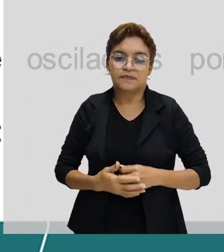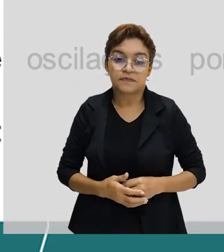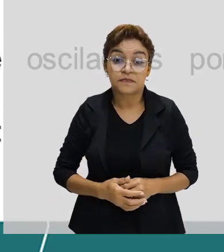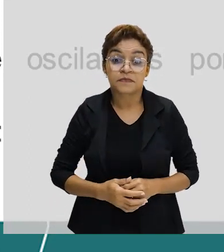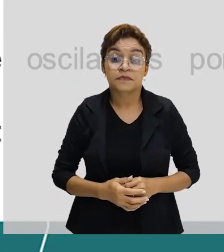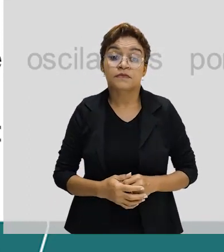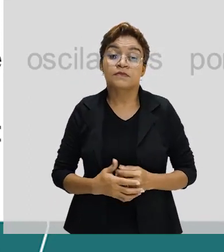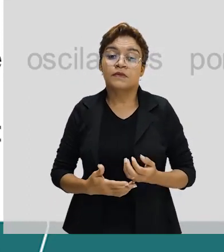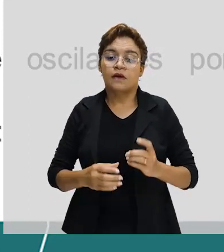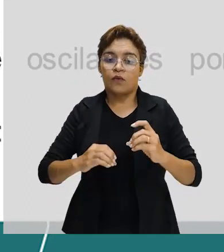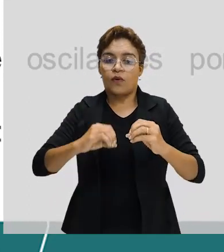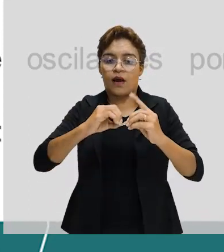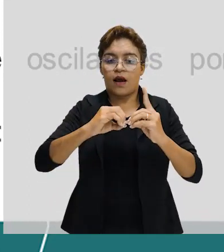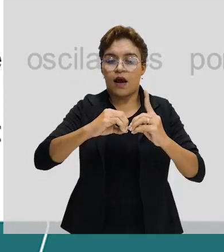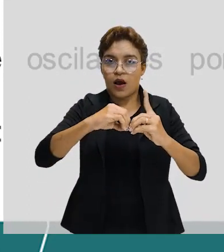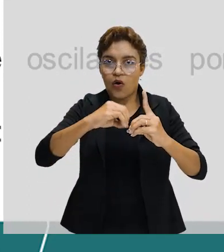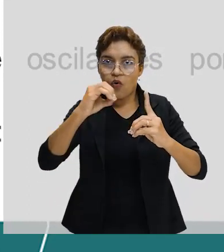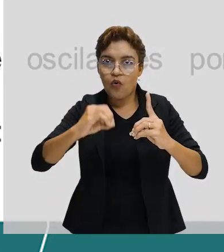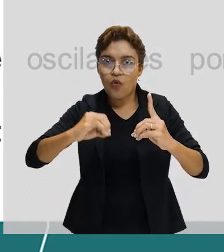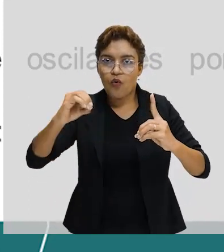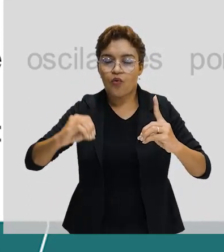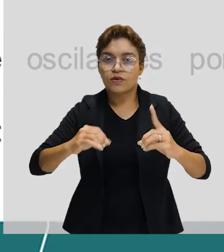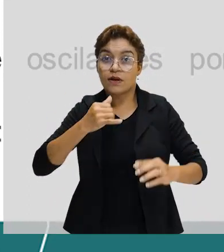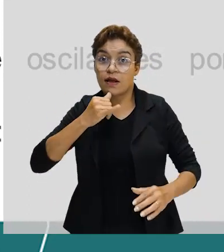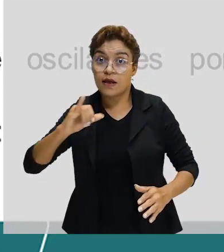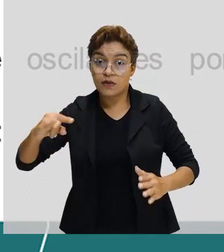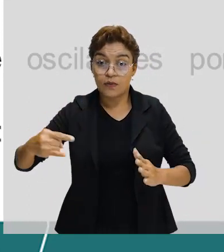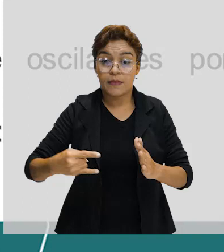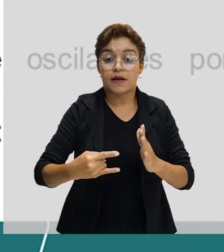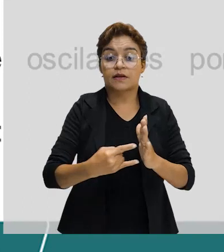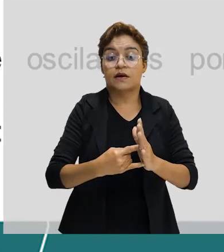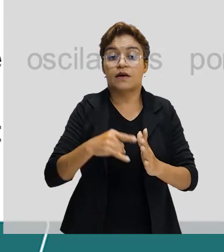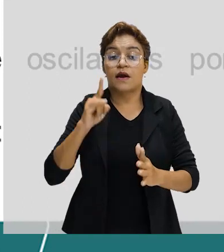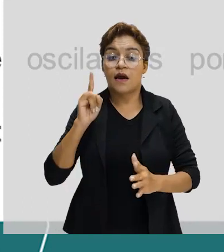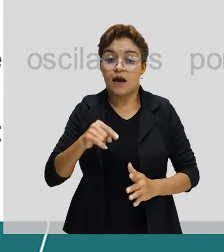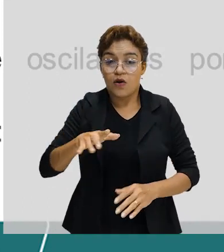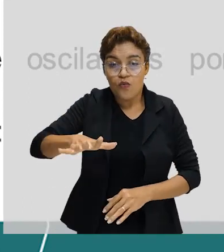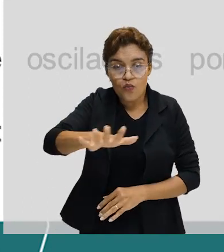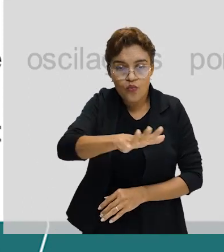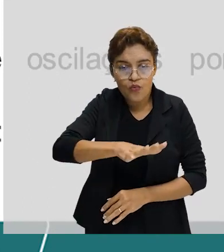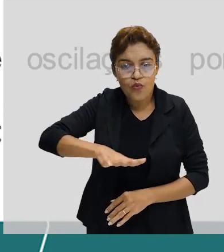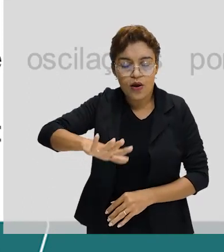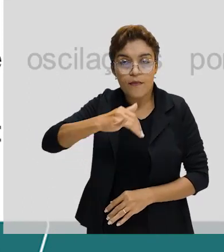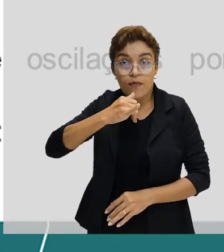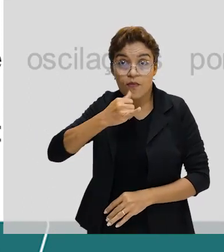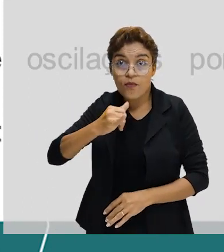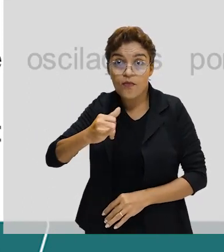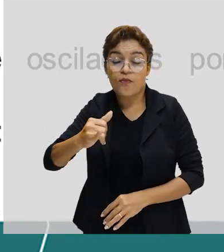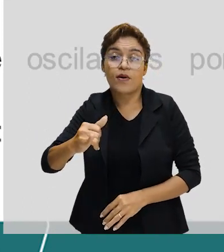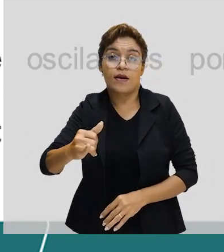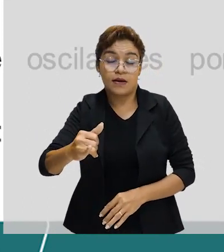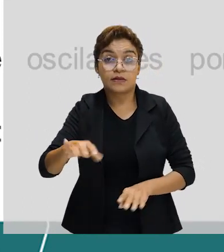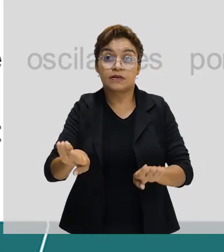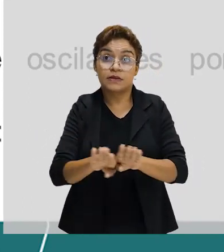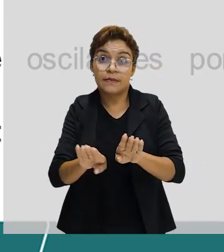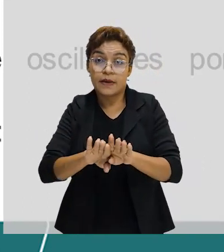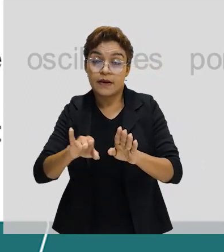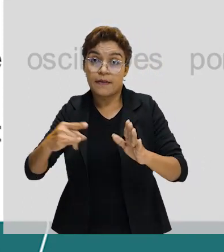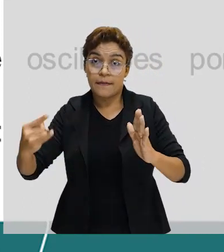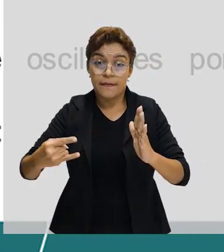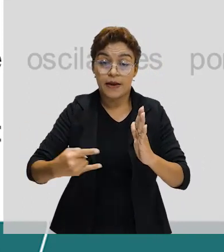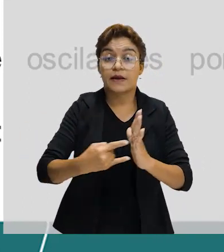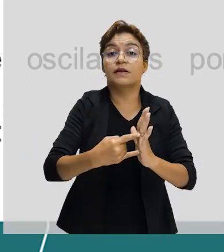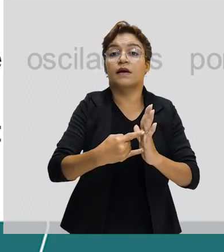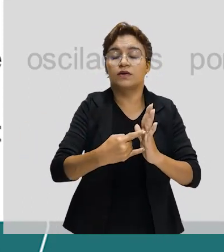ondas eletromagnéticas resultam da combinação de um campo elétrico e de um campo magnético, né, que